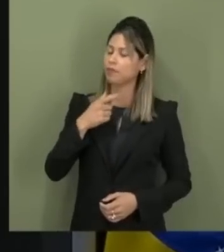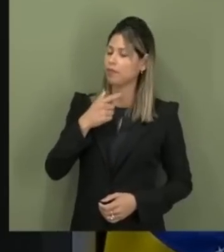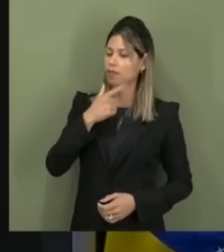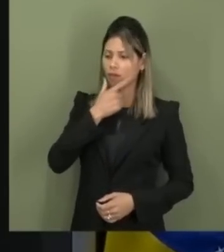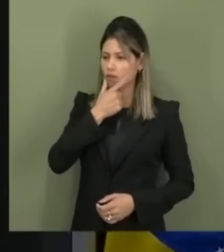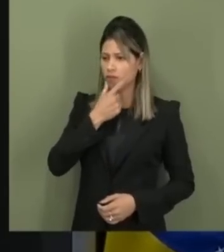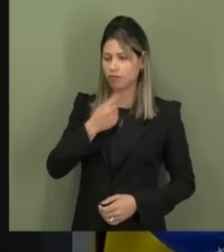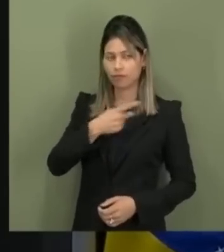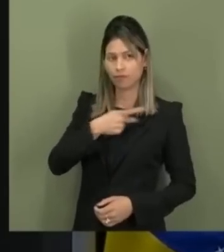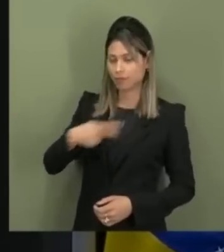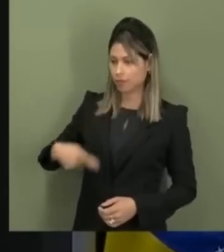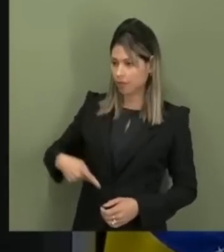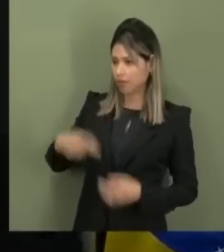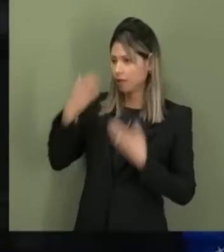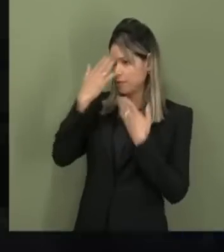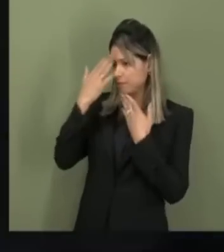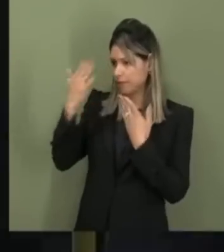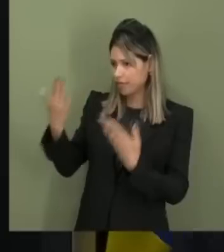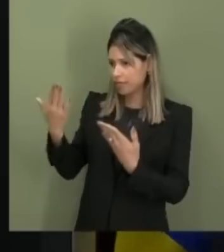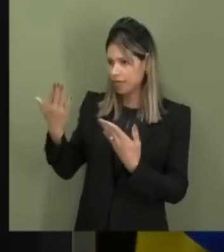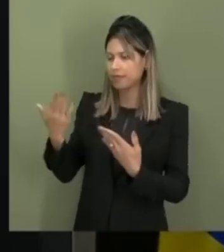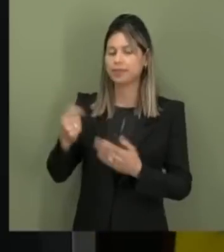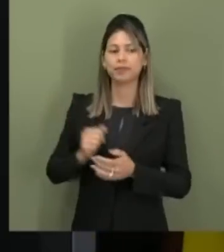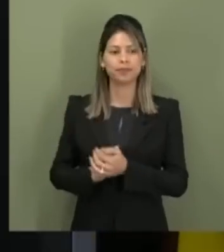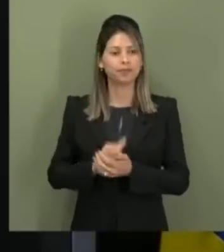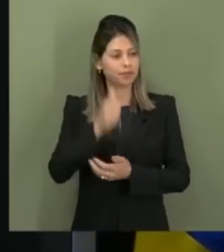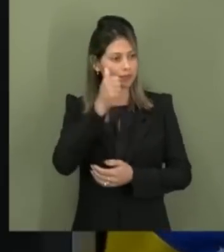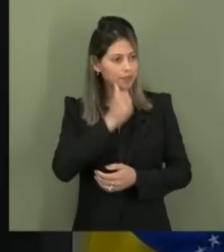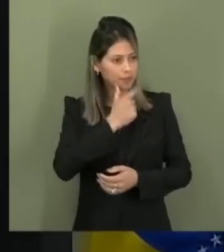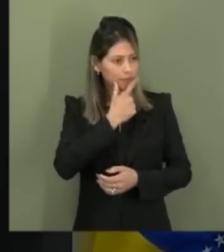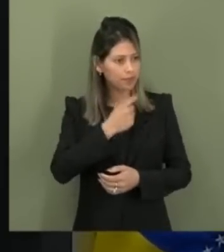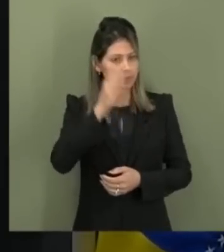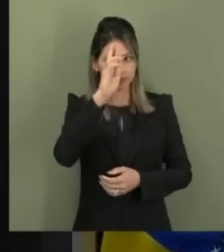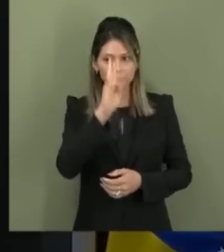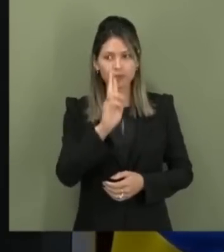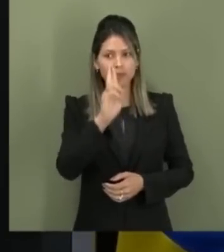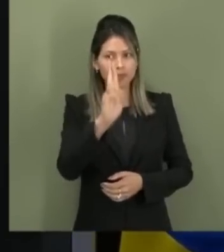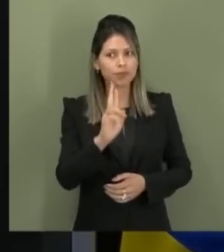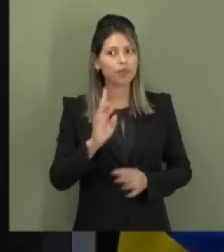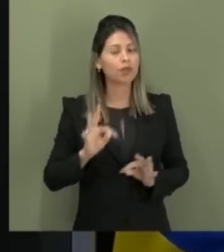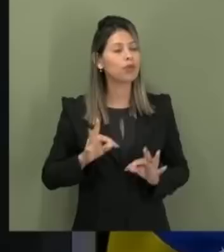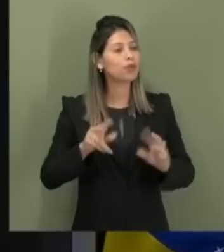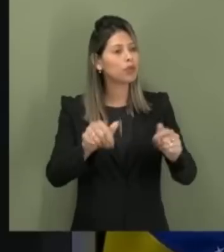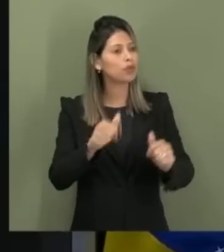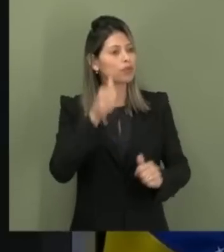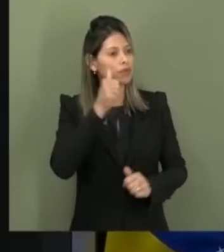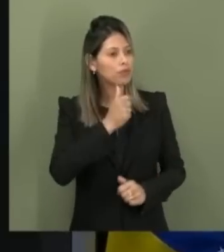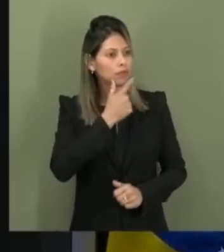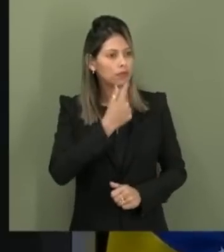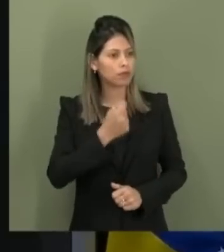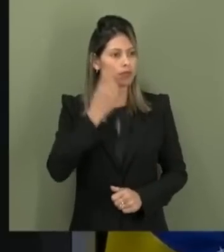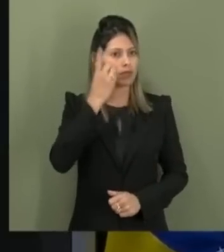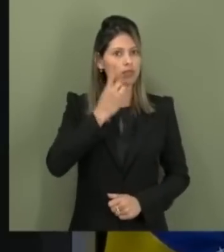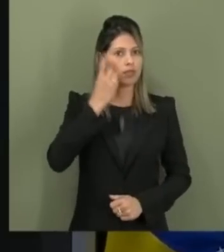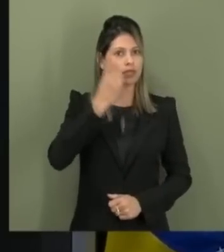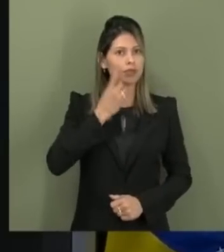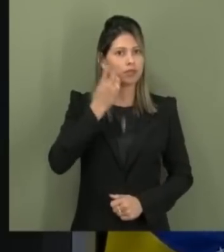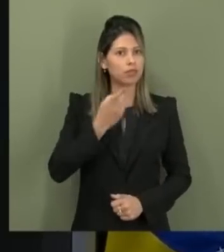Queridos pares, senadores, senadoras, deputados, deputadas presentes, senhoras e